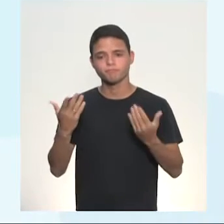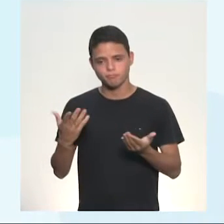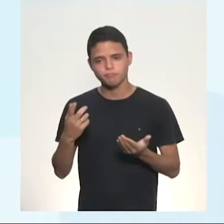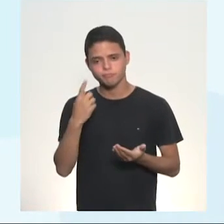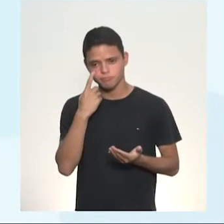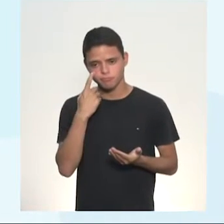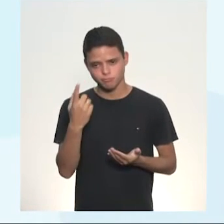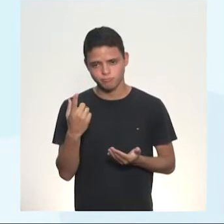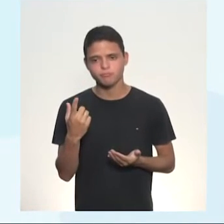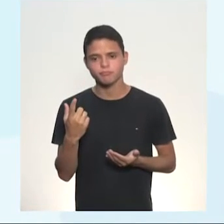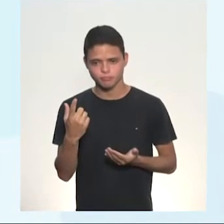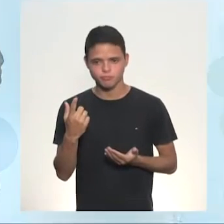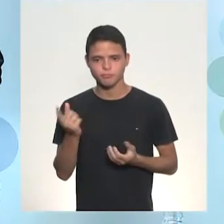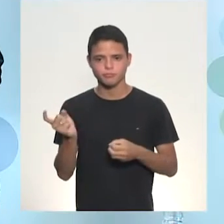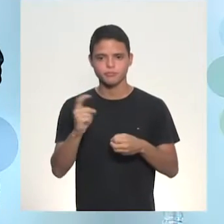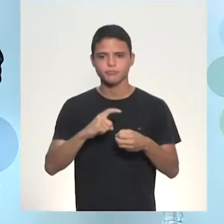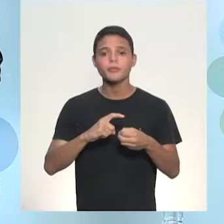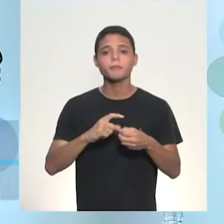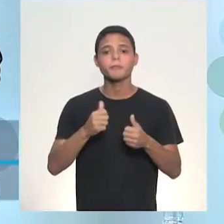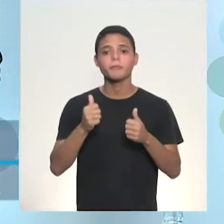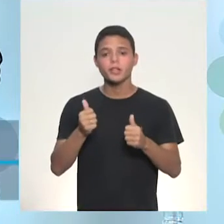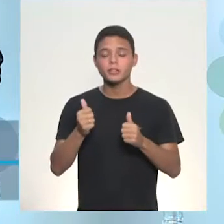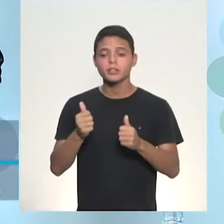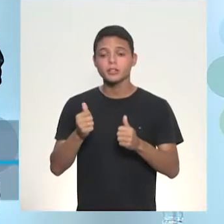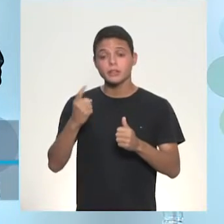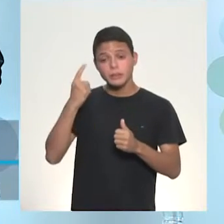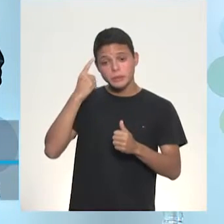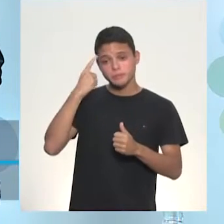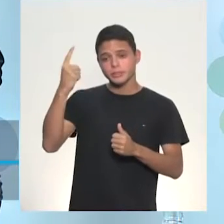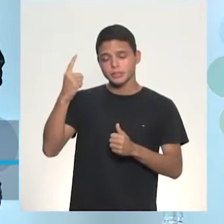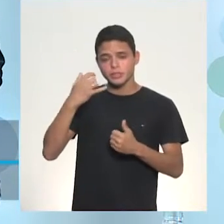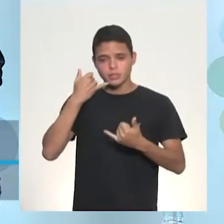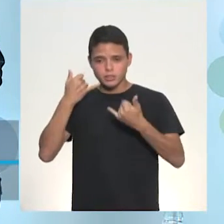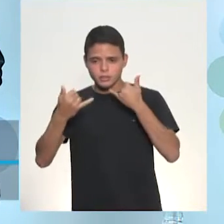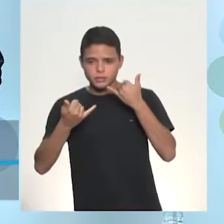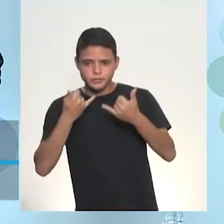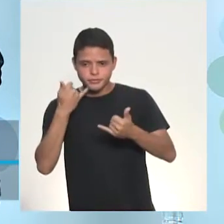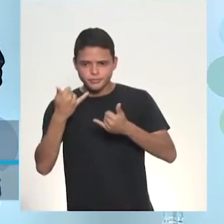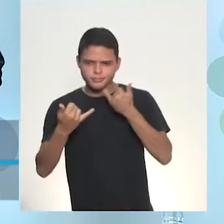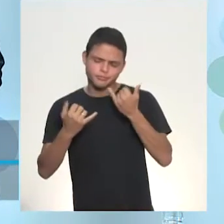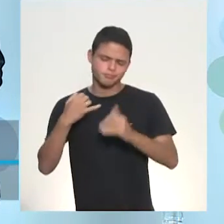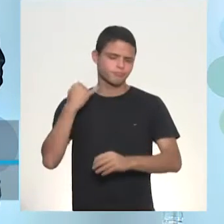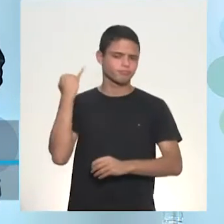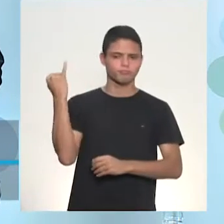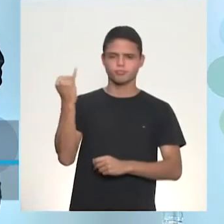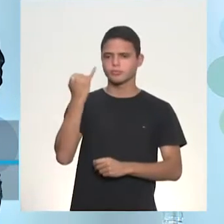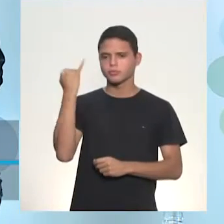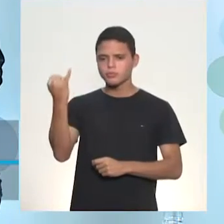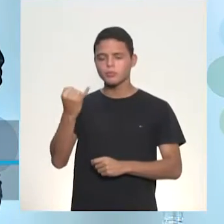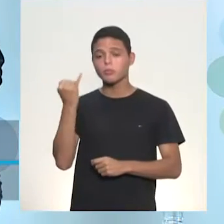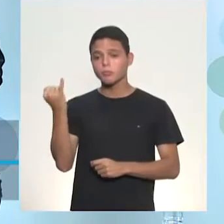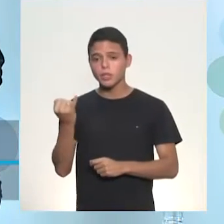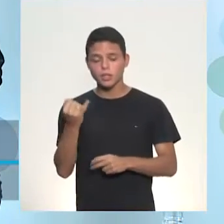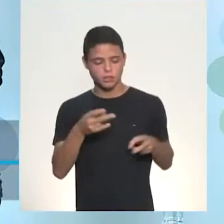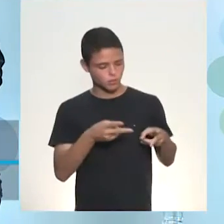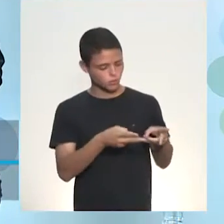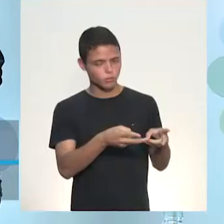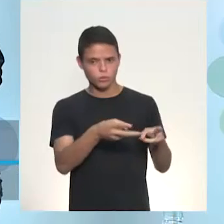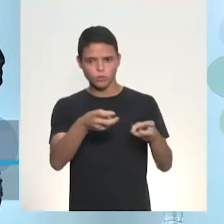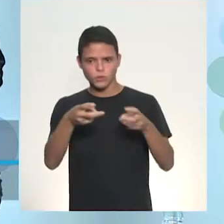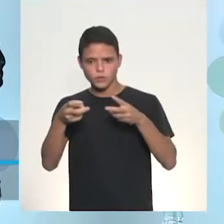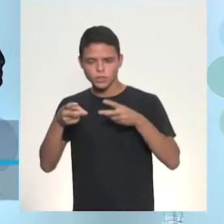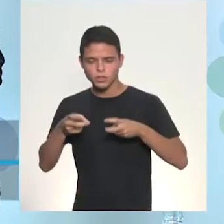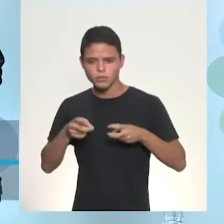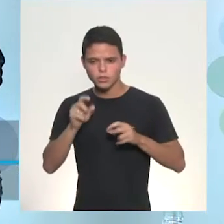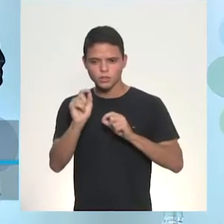que pode voltar aqui para mim, se for possível. Problemas na É cadeia pensar da alimentar. informação. Então, olha só como a informação é importante quando a gente verifica, por exemplo, que